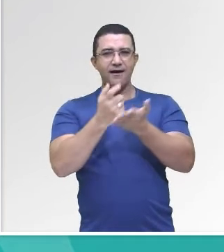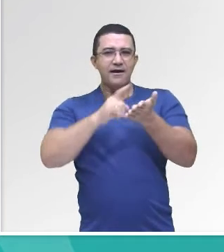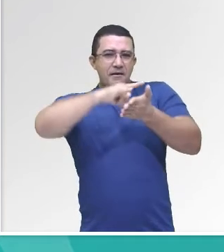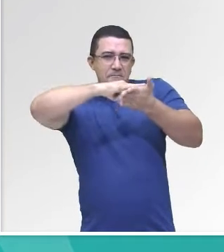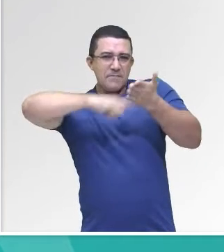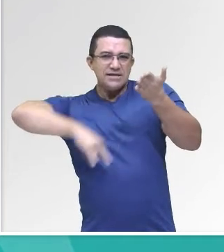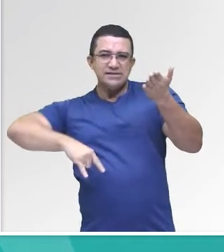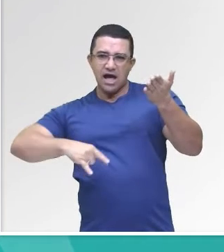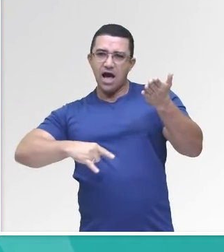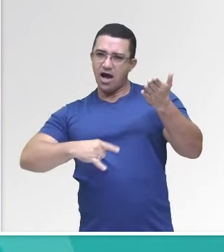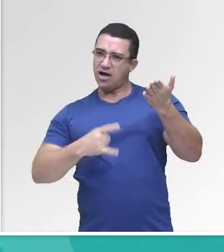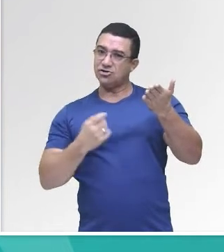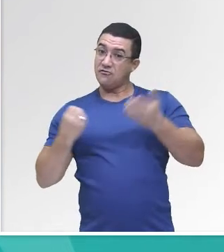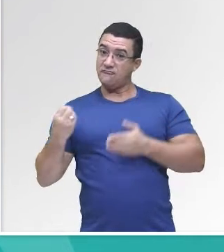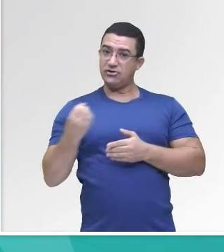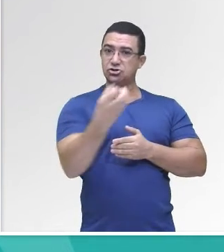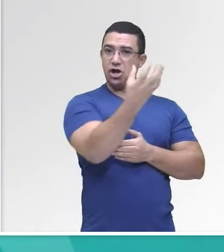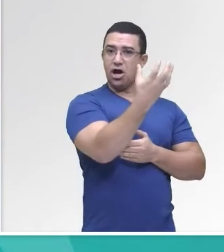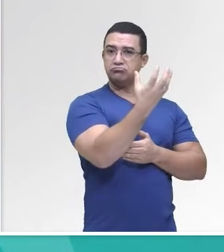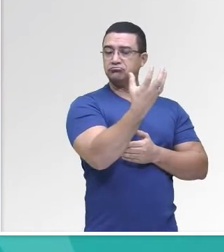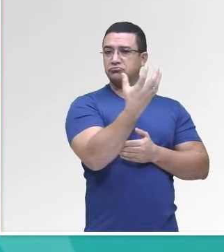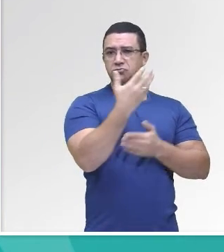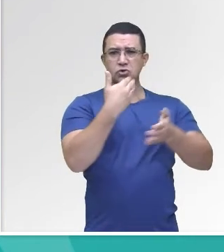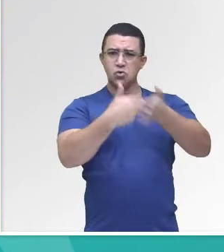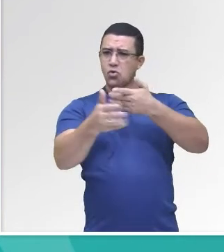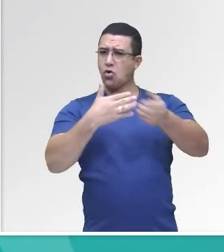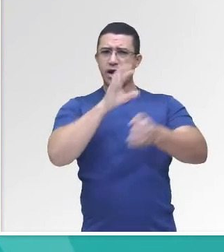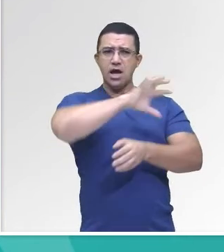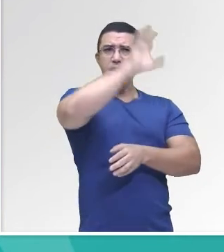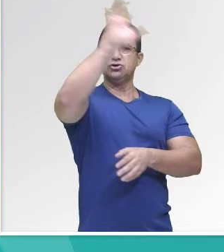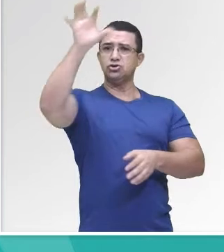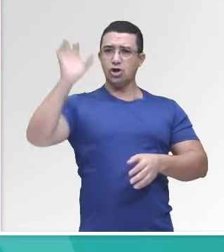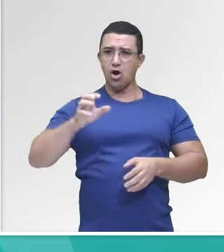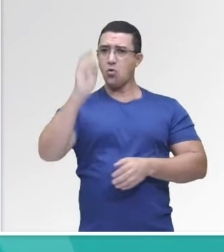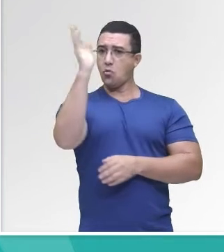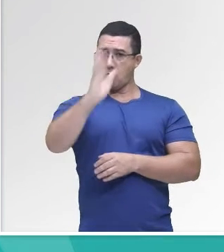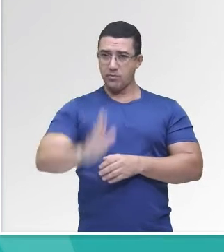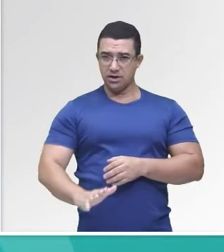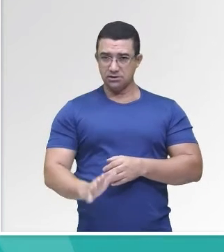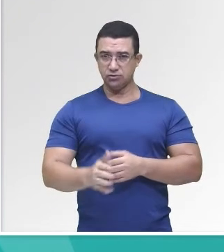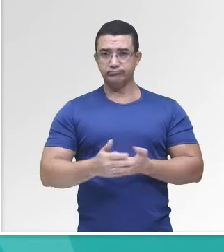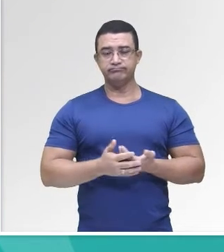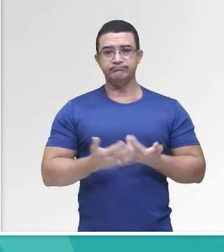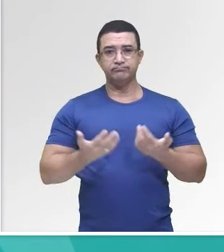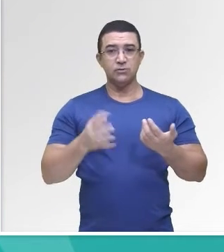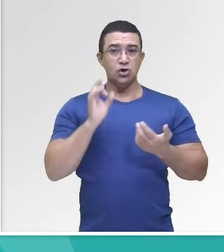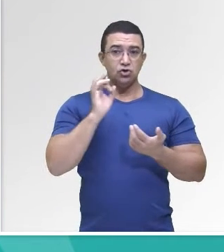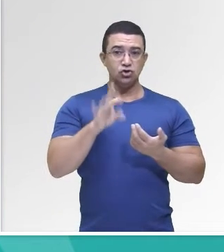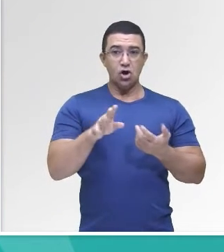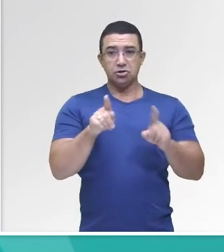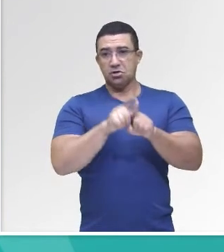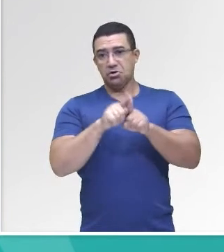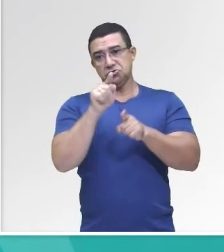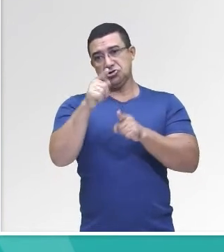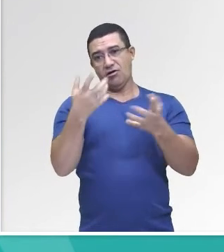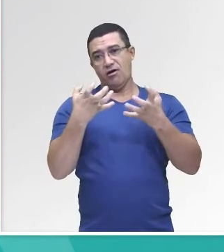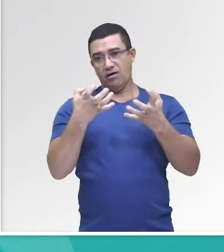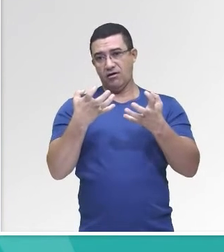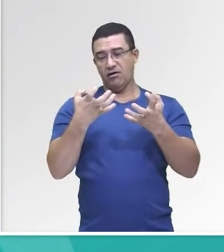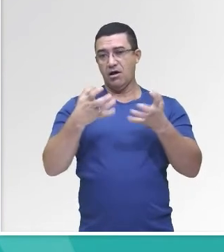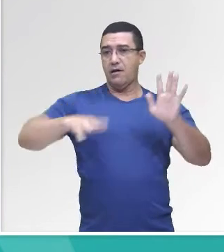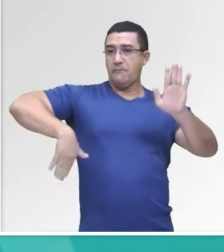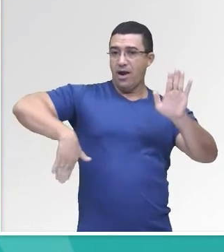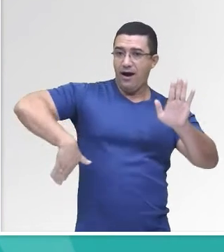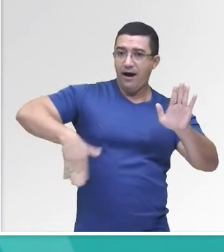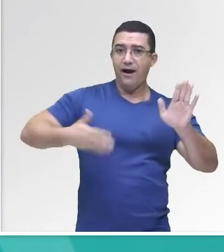ir para uma determinada região, não é isso? Ou seja, para apenas curtir uma praia, ou seja,